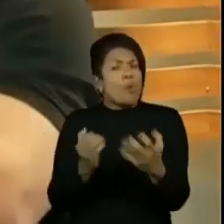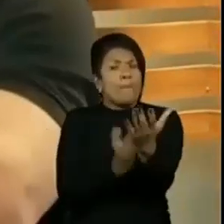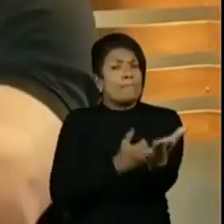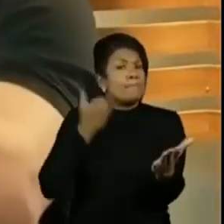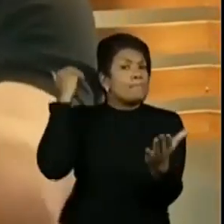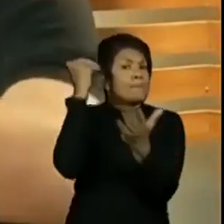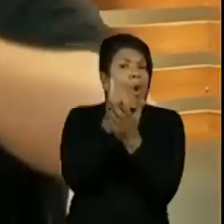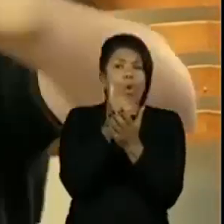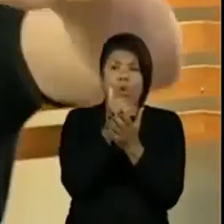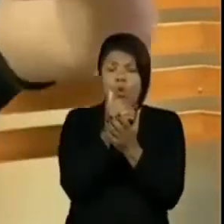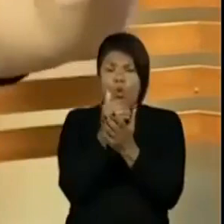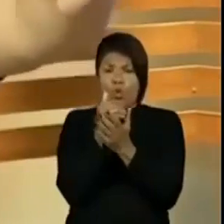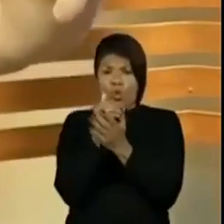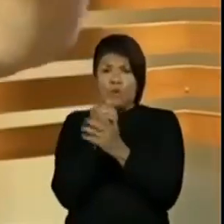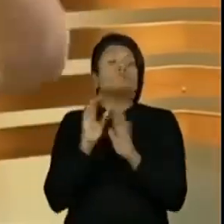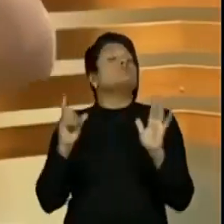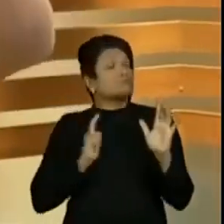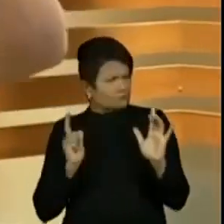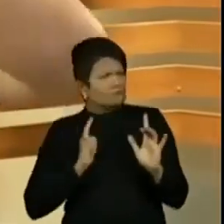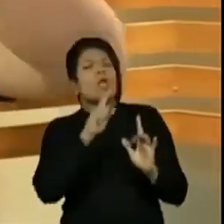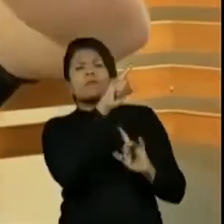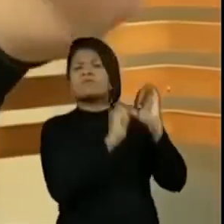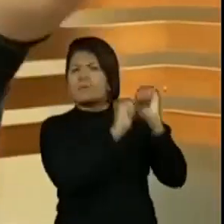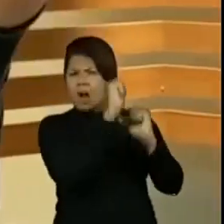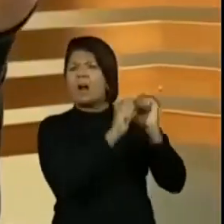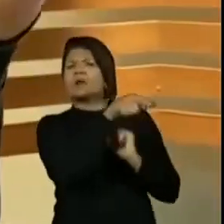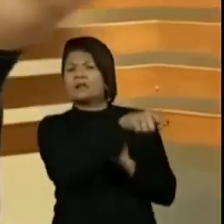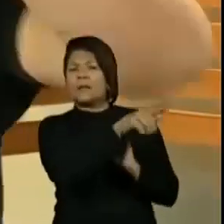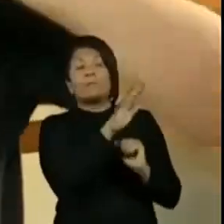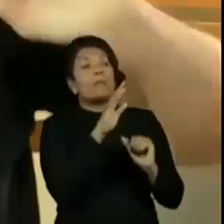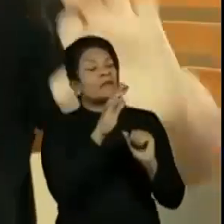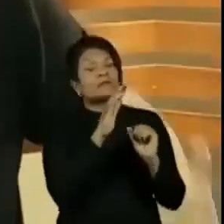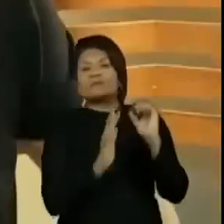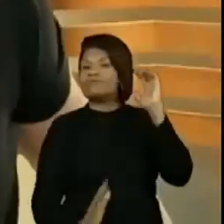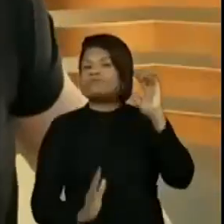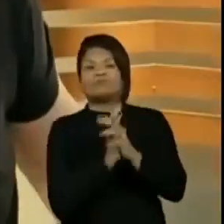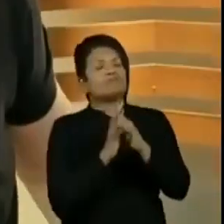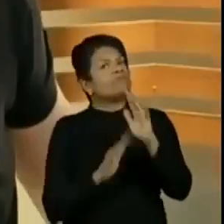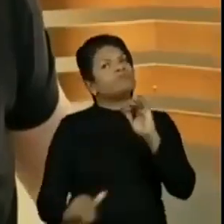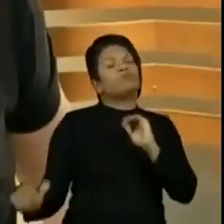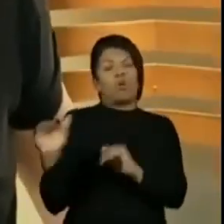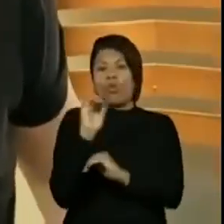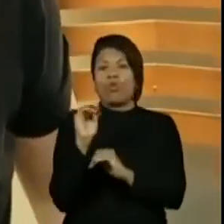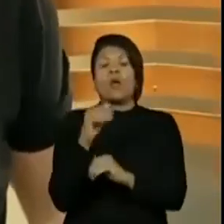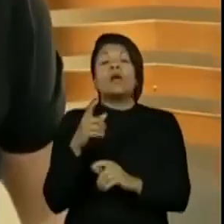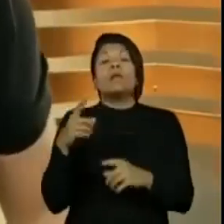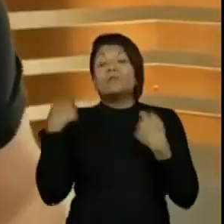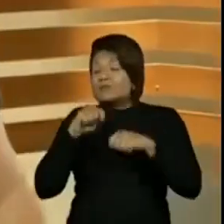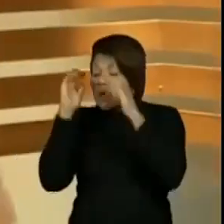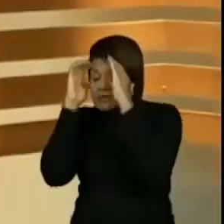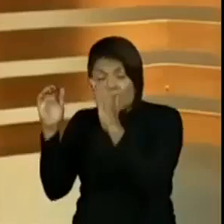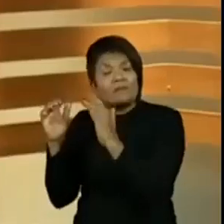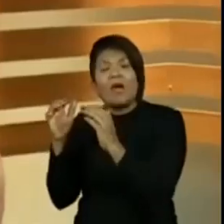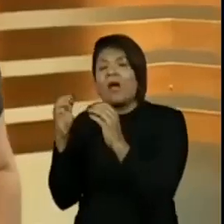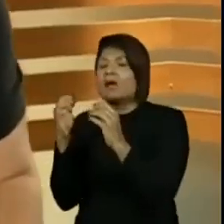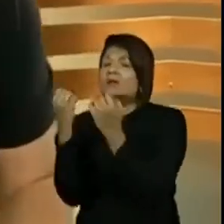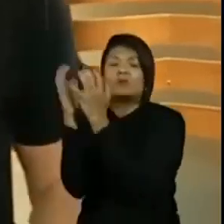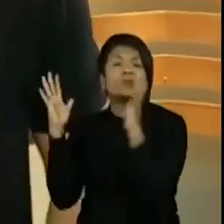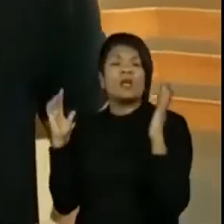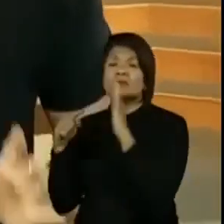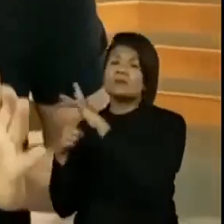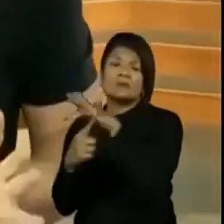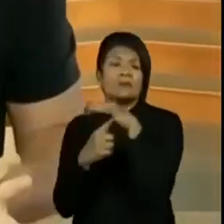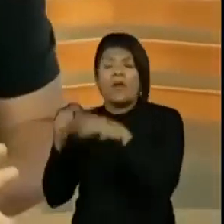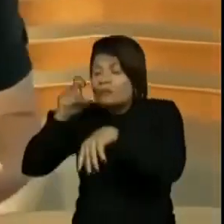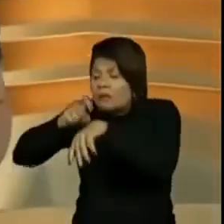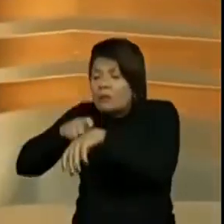consumo. Ter máquinas está certo, agora passar da conta, não respeitar o tempo da natureza, que é o grande problema.